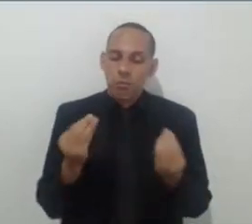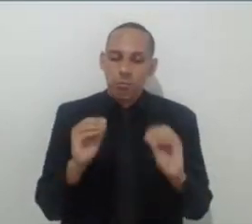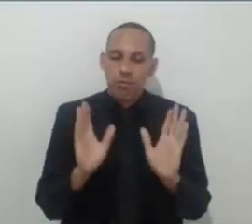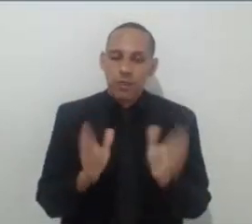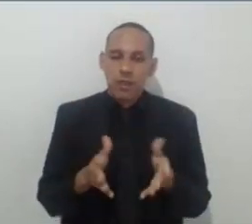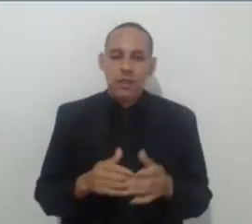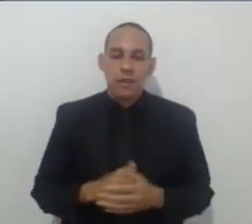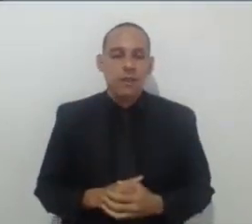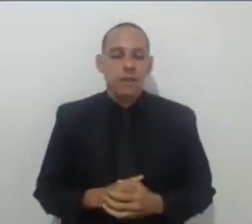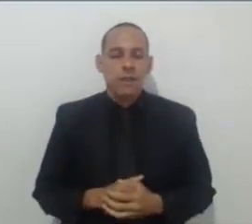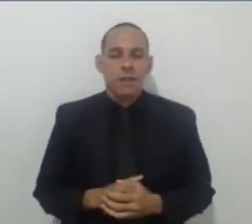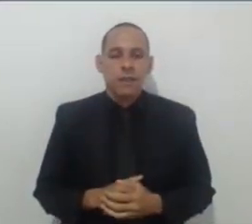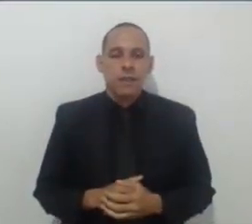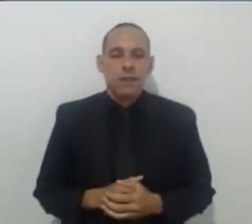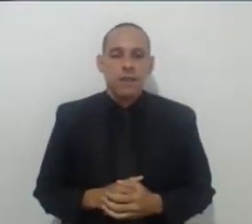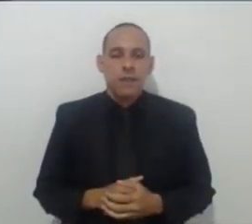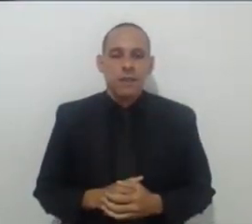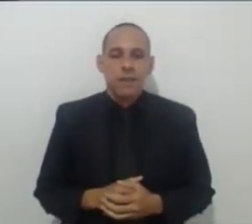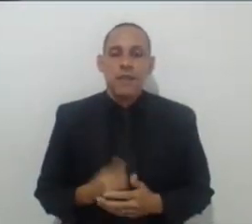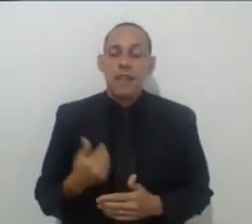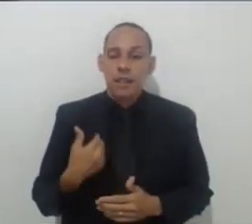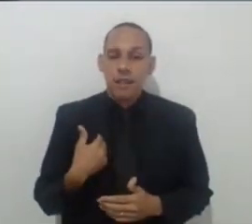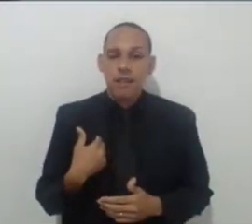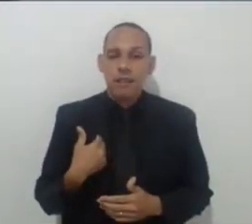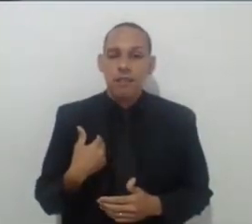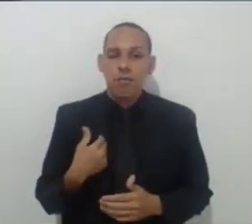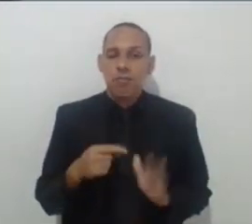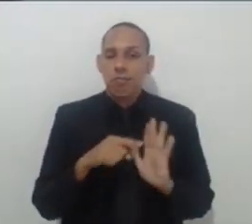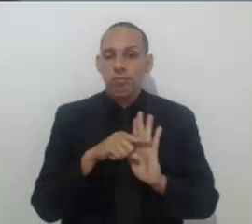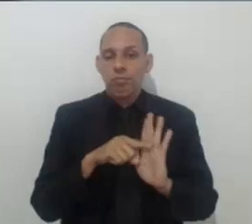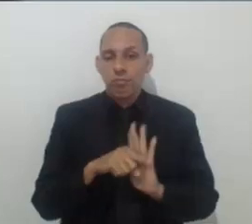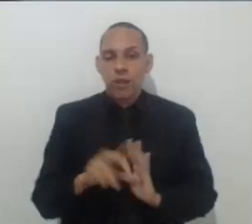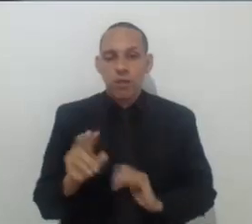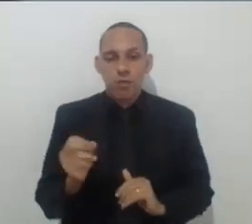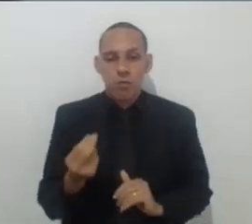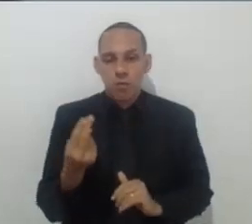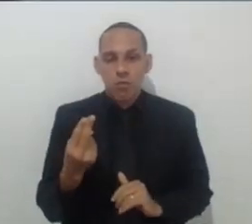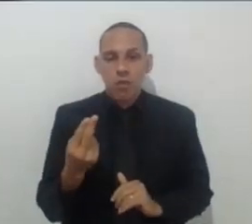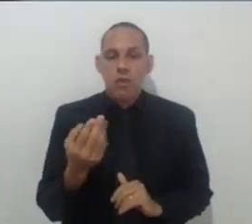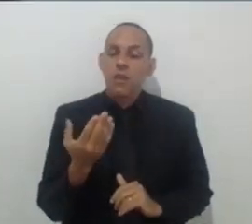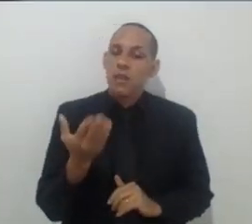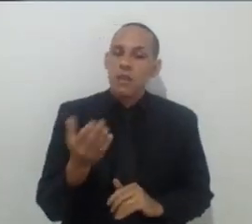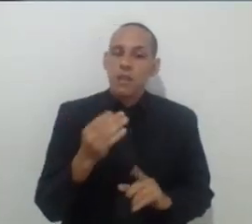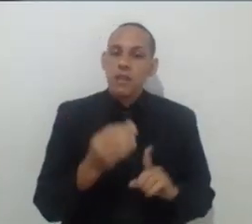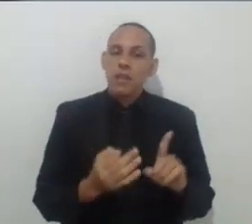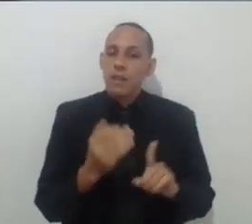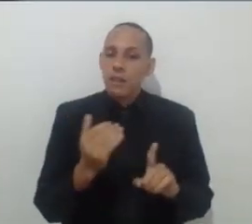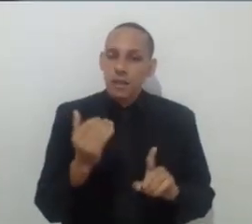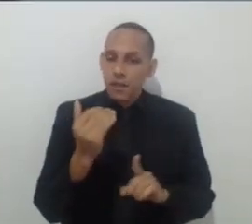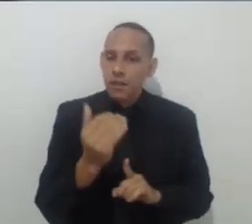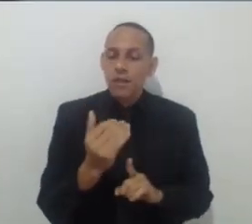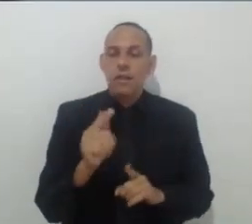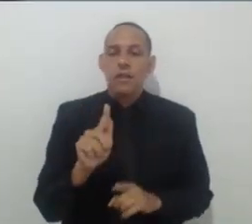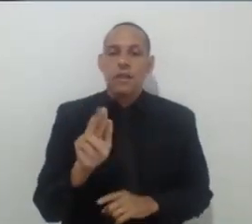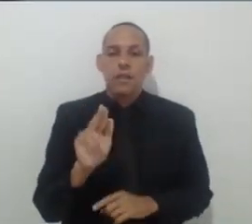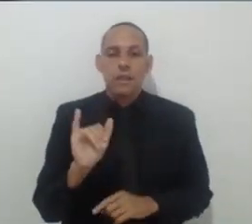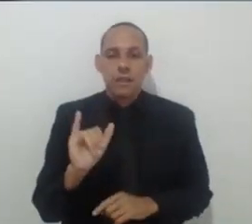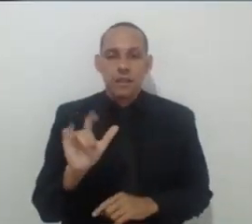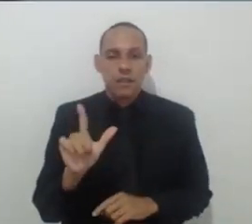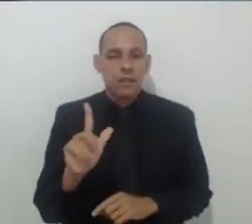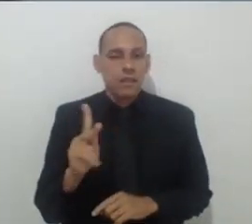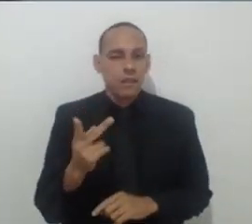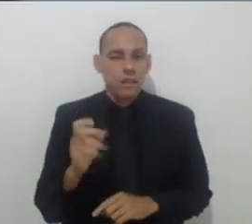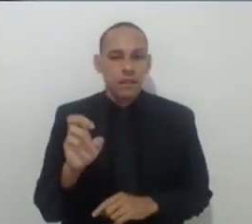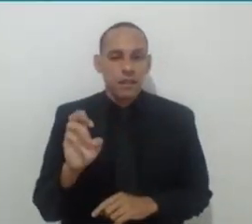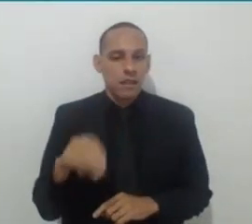e eu vou, de qualquer maneira, examinar quando o desembargador Dilermano trazer o voto, mas a princípio eu